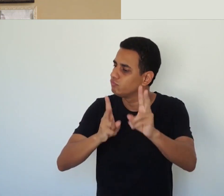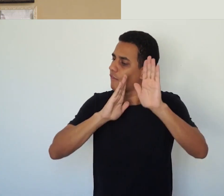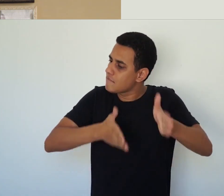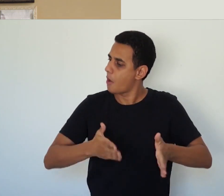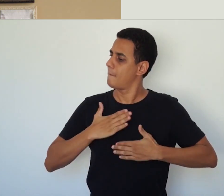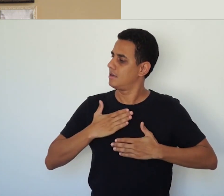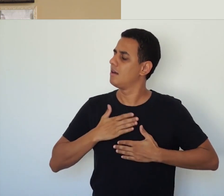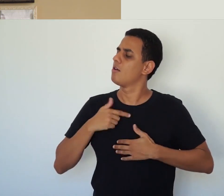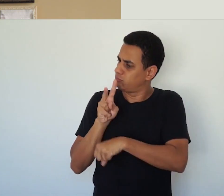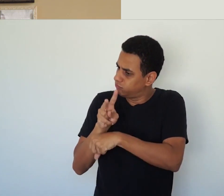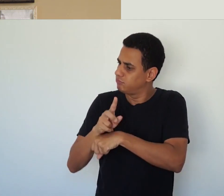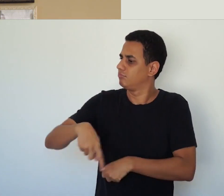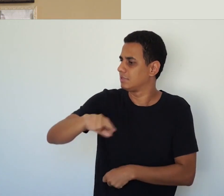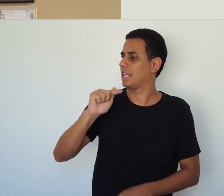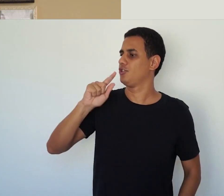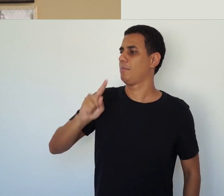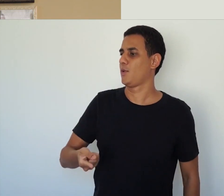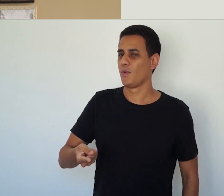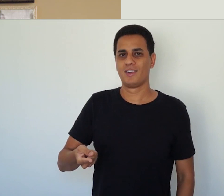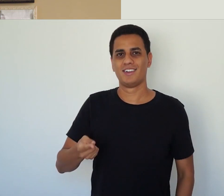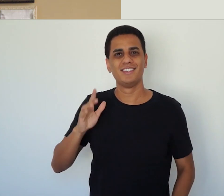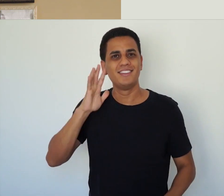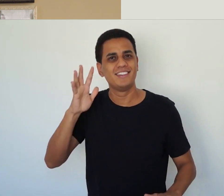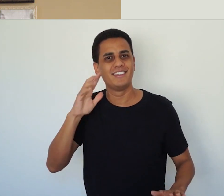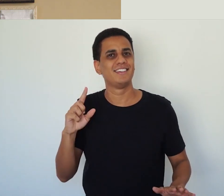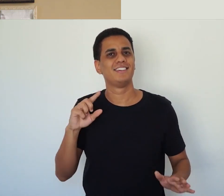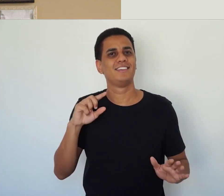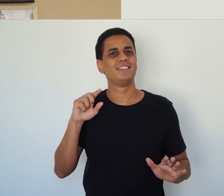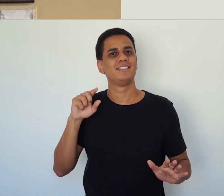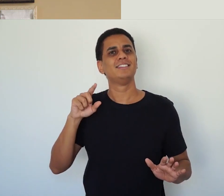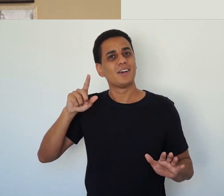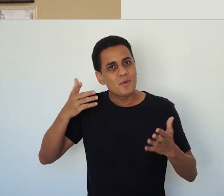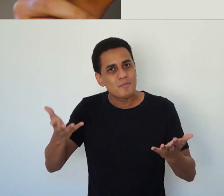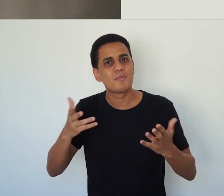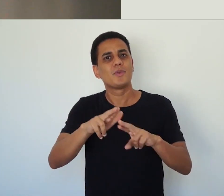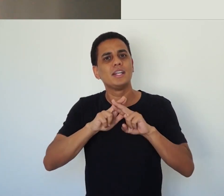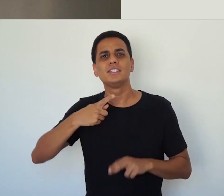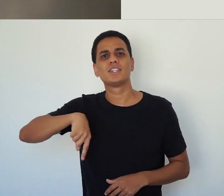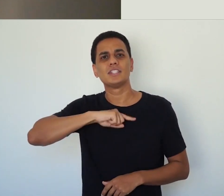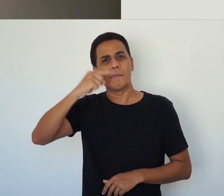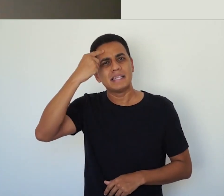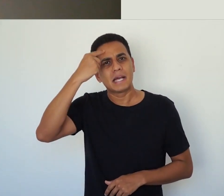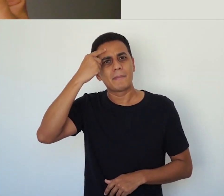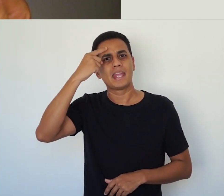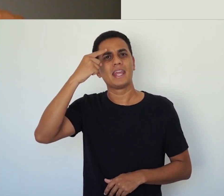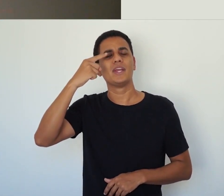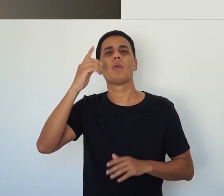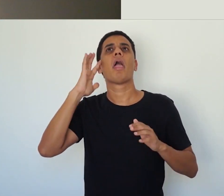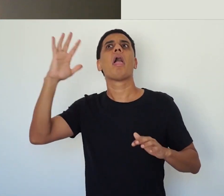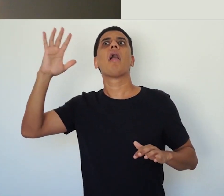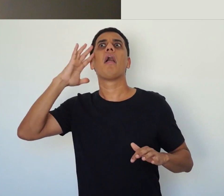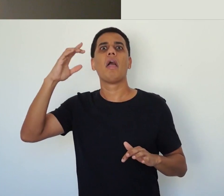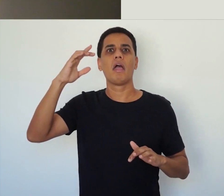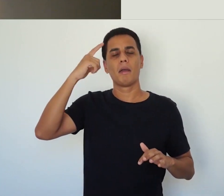seja, nós precisamos, nesse momento em que os maus pensamentos nos invadem, combatê-los através de